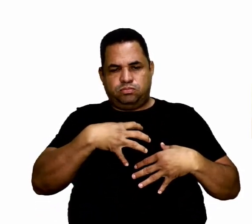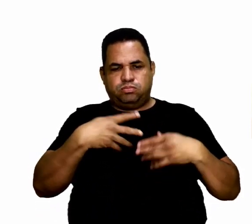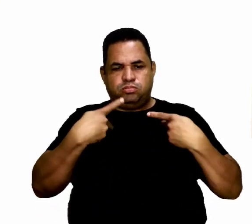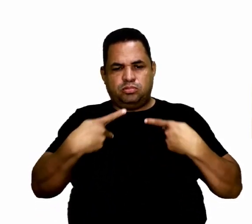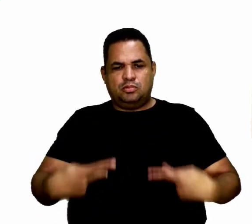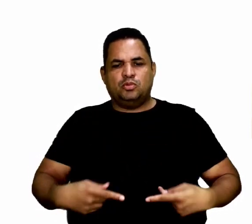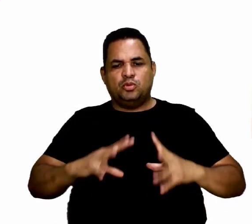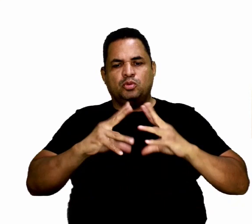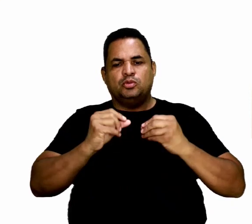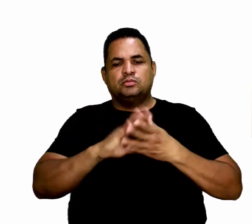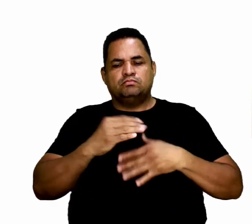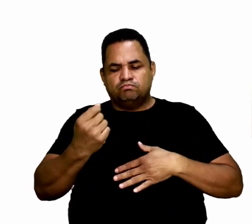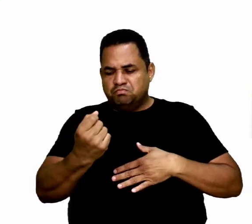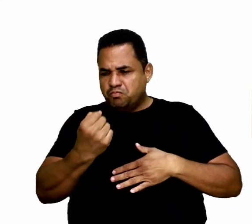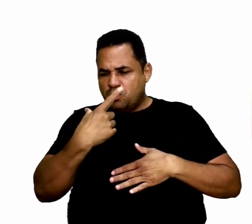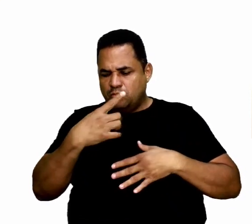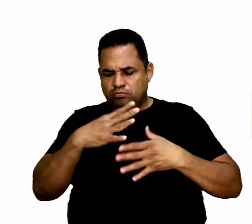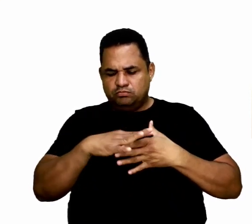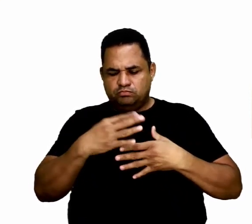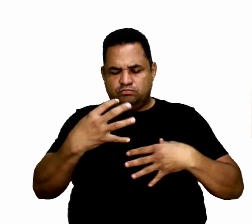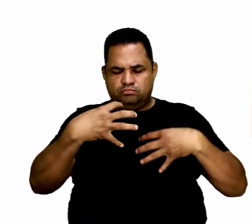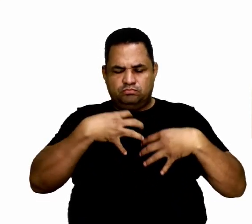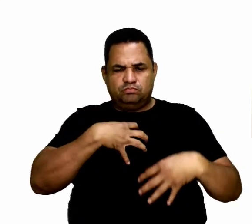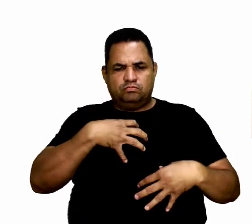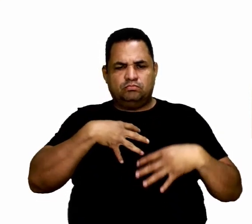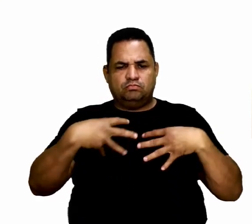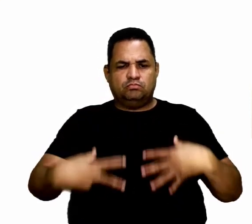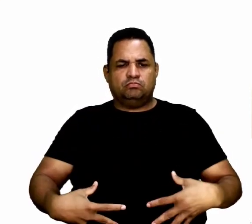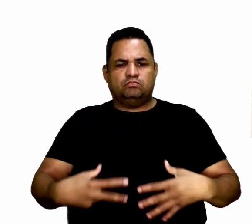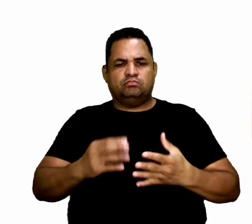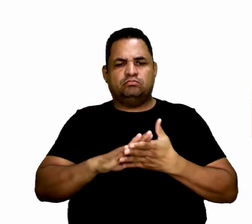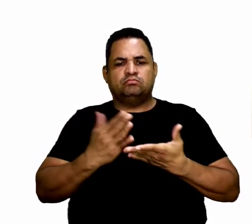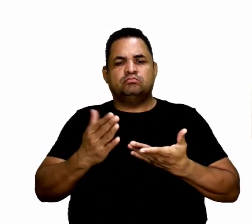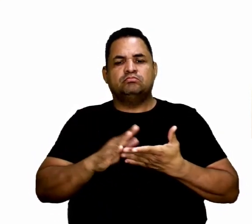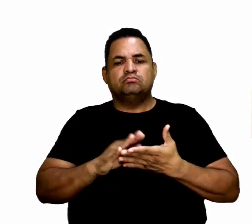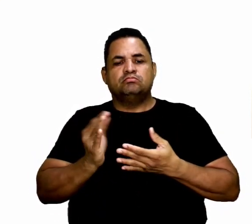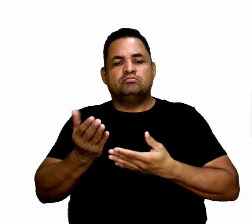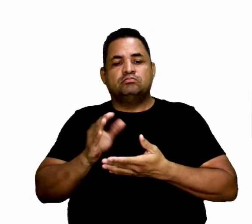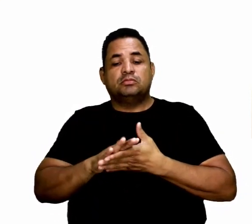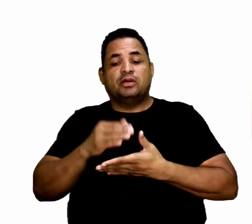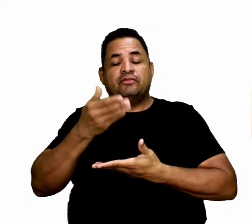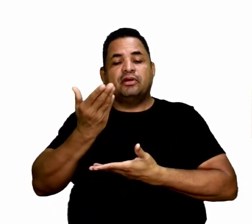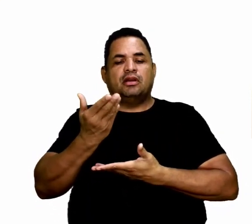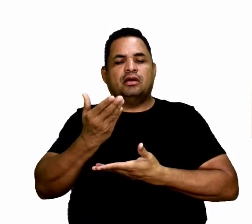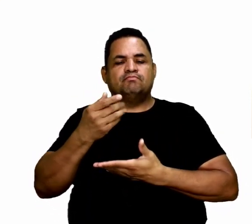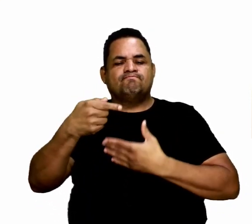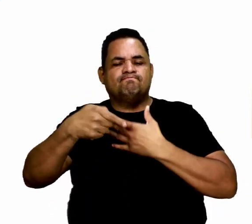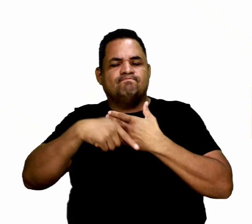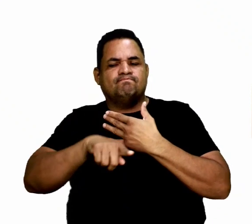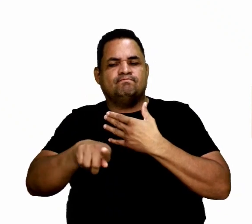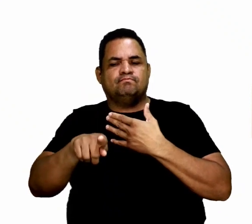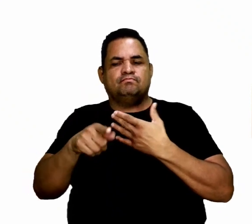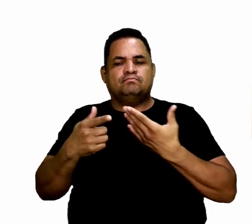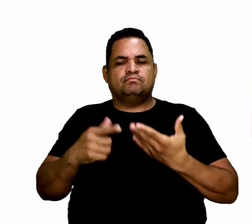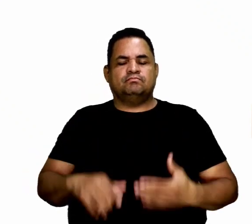tudo que for estranho no nosso corpo, ela vai se recrutar para aquele local e tentar, de alguma